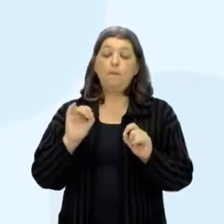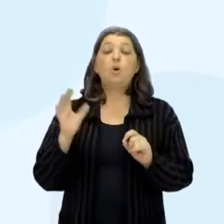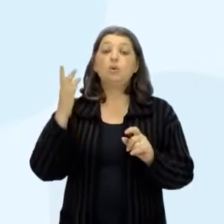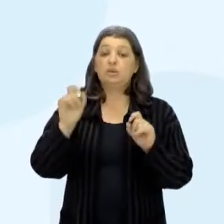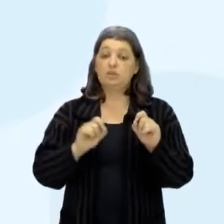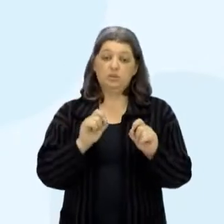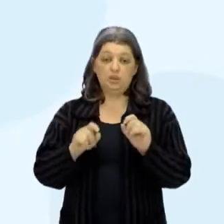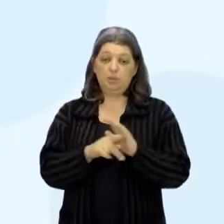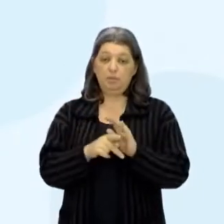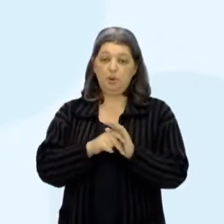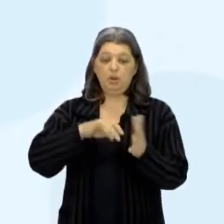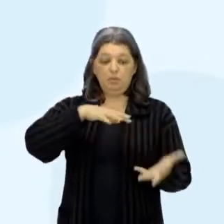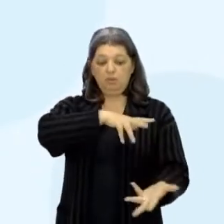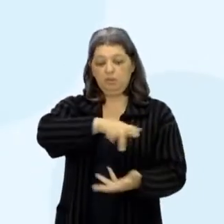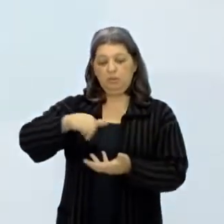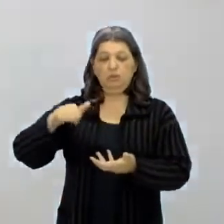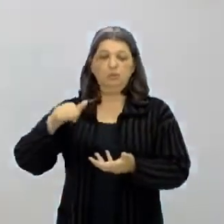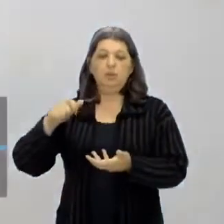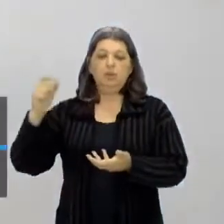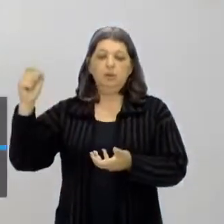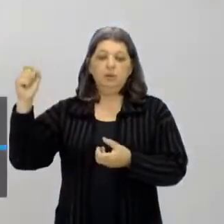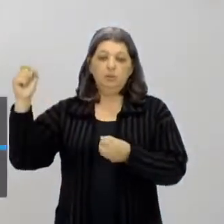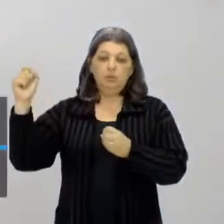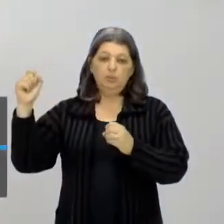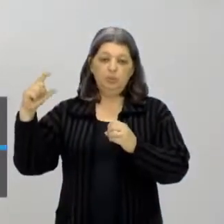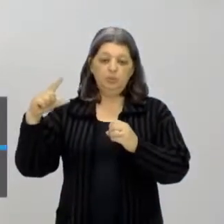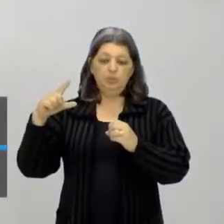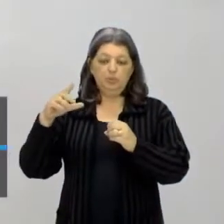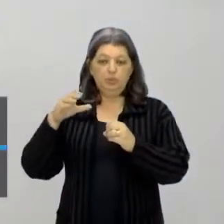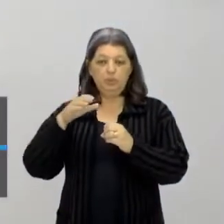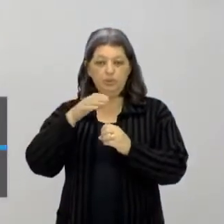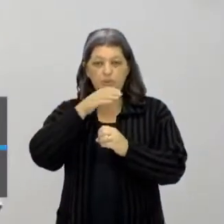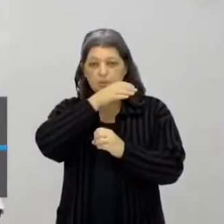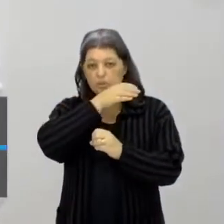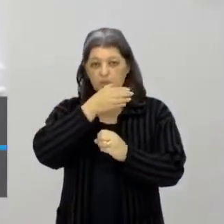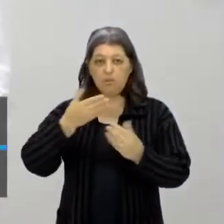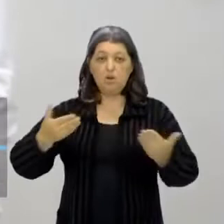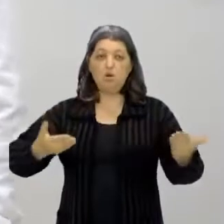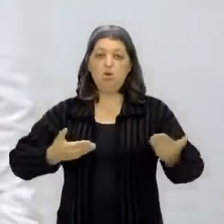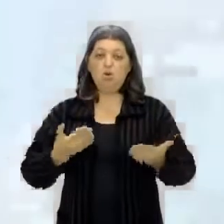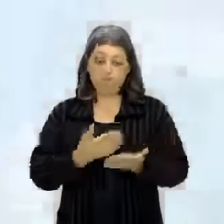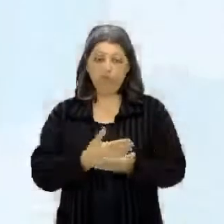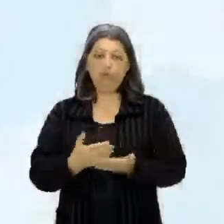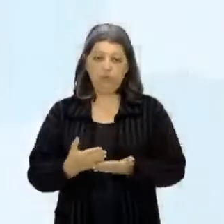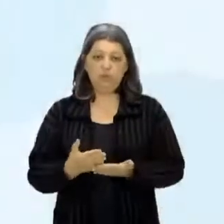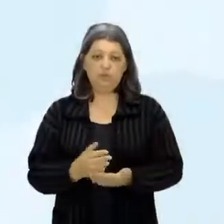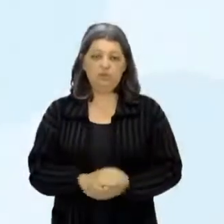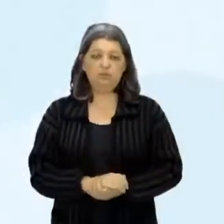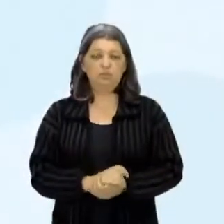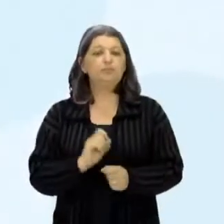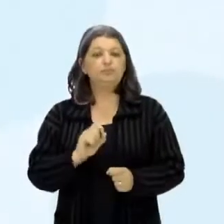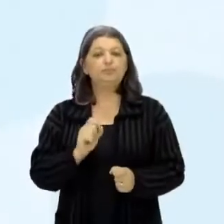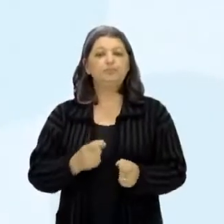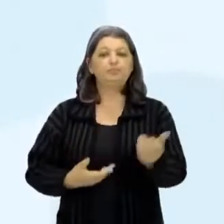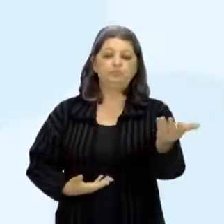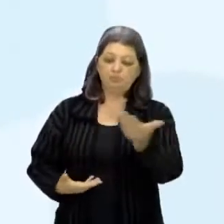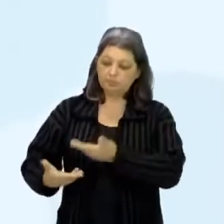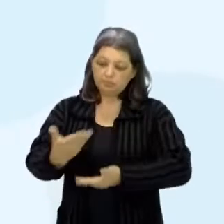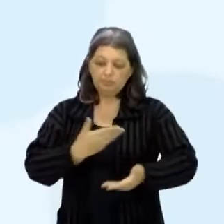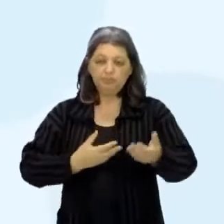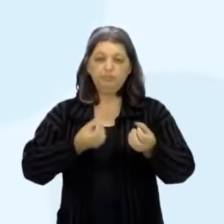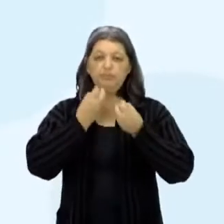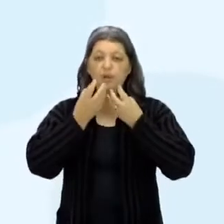aquecimento global, que depende de alguns fatores. Alguns serão levantados aqui hoje. O que nós vamos fazer nessa aula é compartilhar